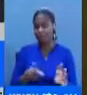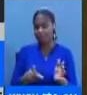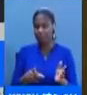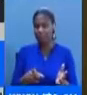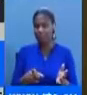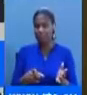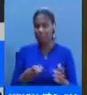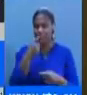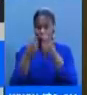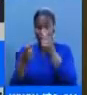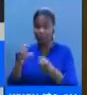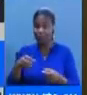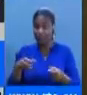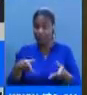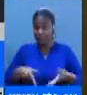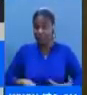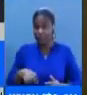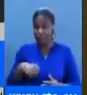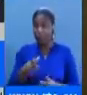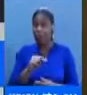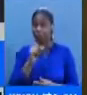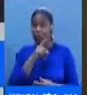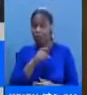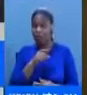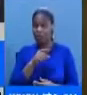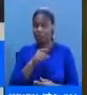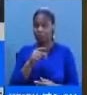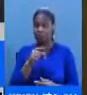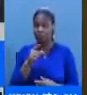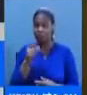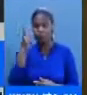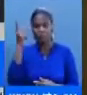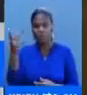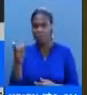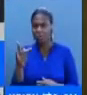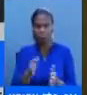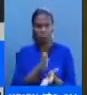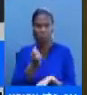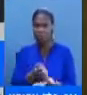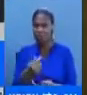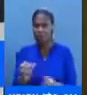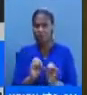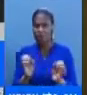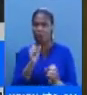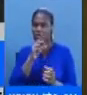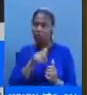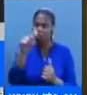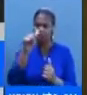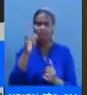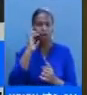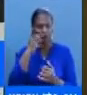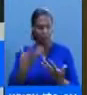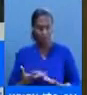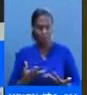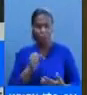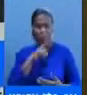dos cabo-verdianos, poderem circular sem vistos para Angola. Significa